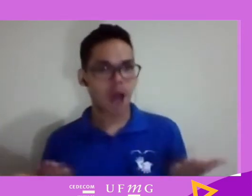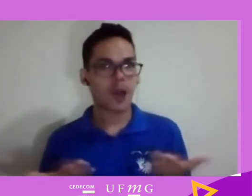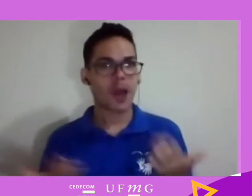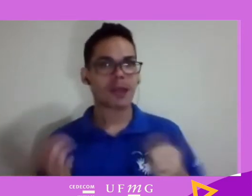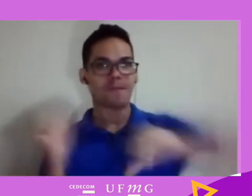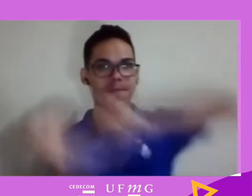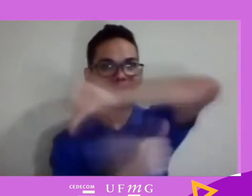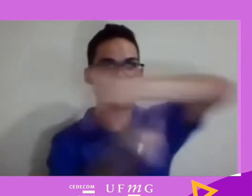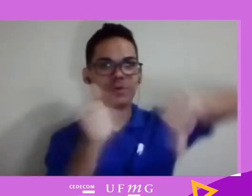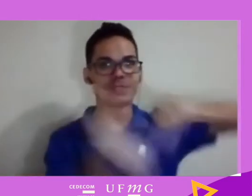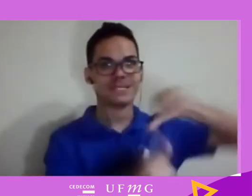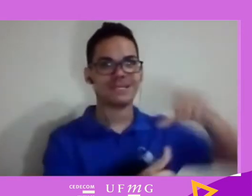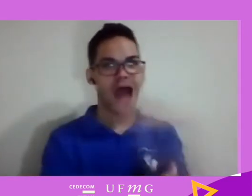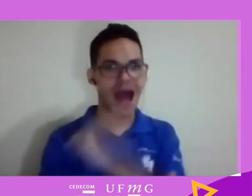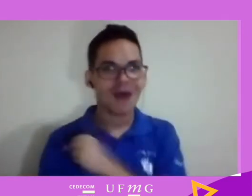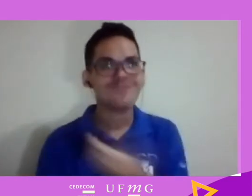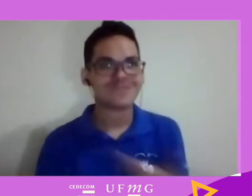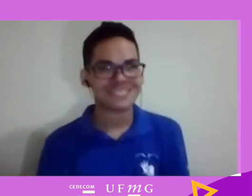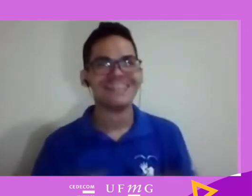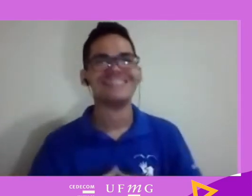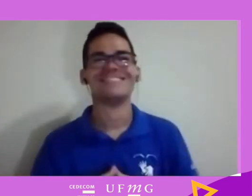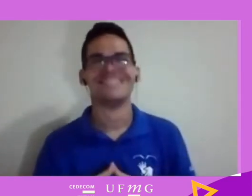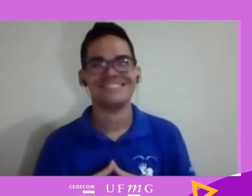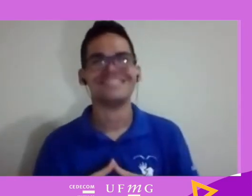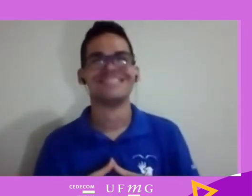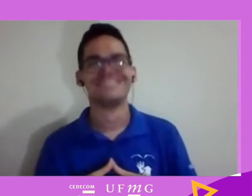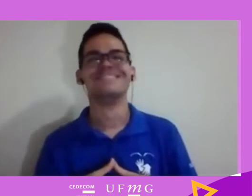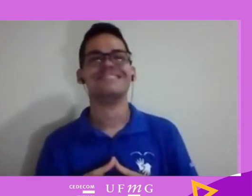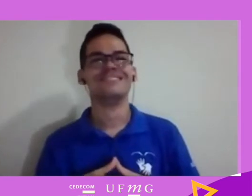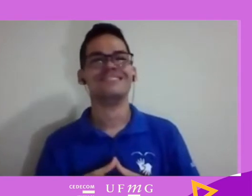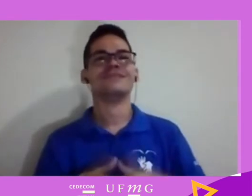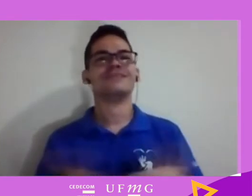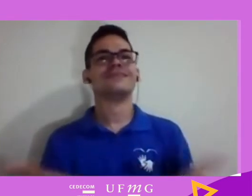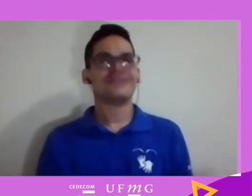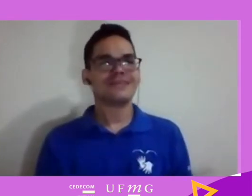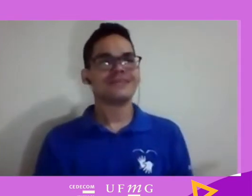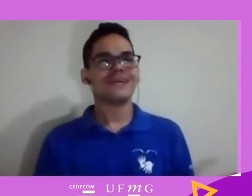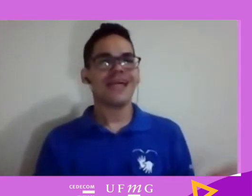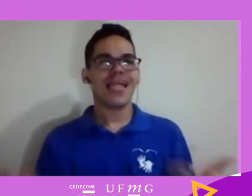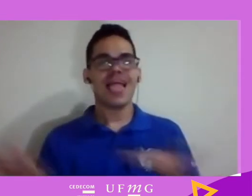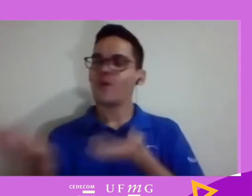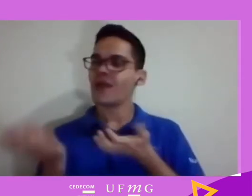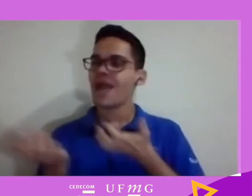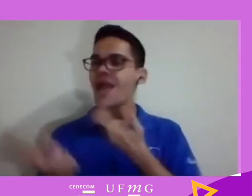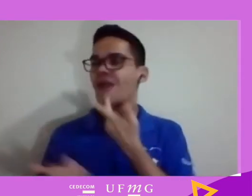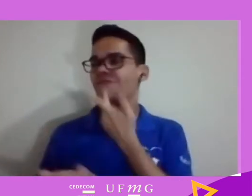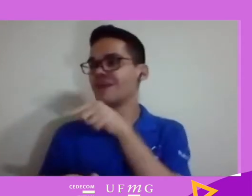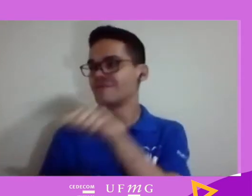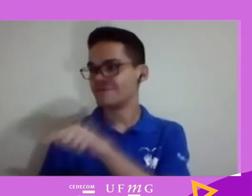futurologia, né? Ainda mais registrado mediaticamente, daqui a pouquinho, olha como é que ela errou. É Já sempre um passa. risco